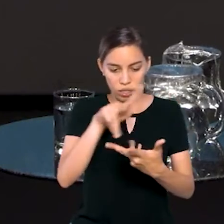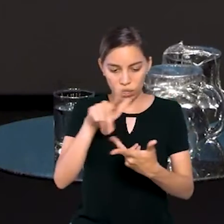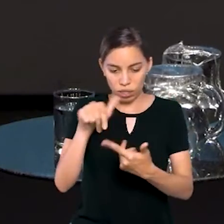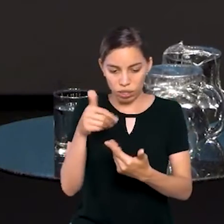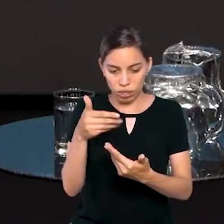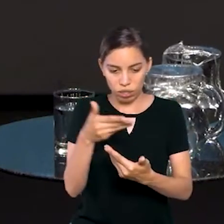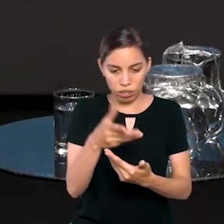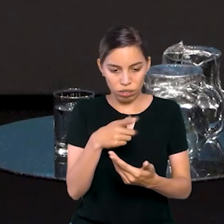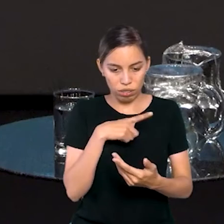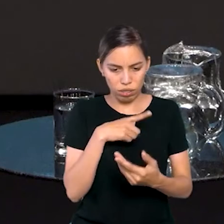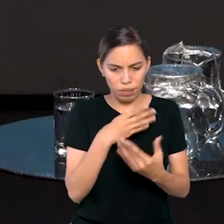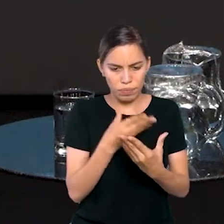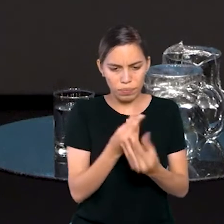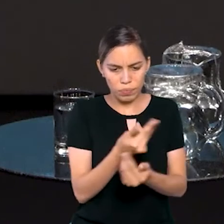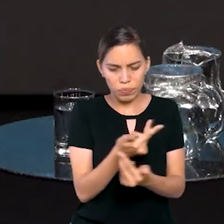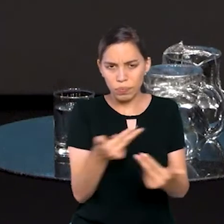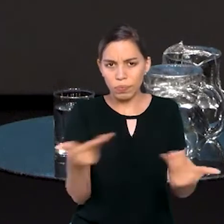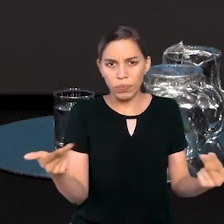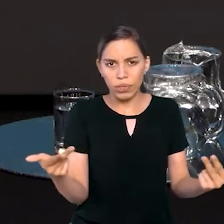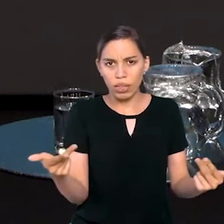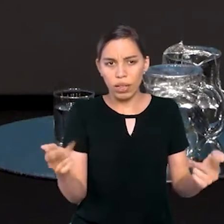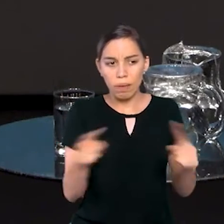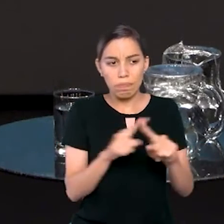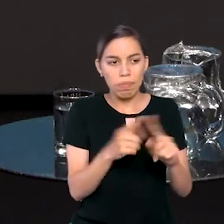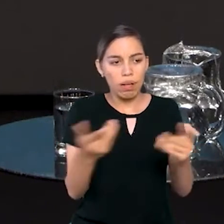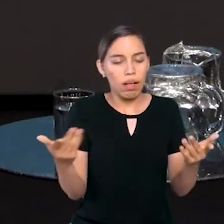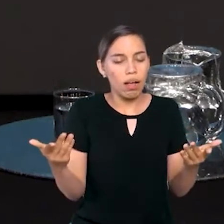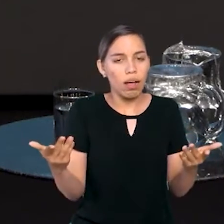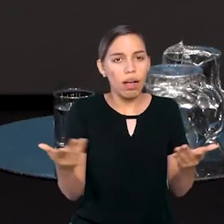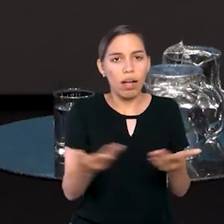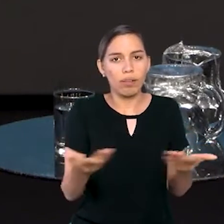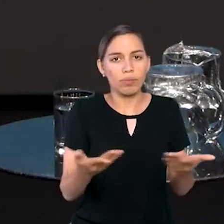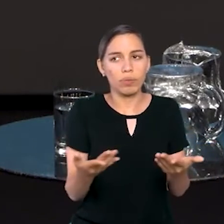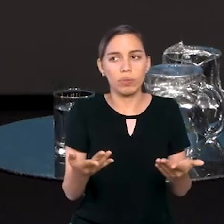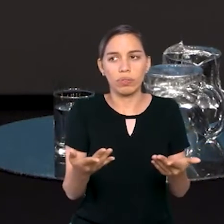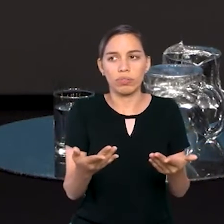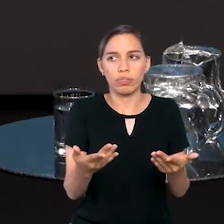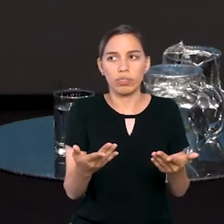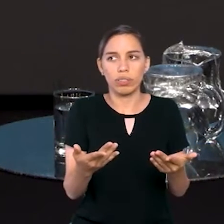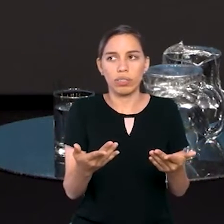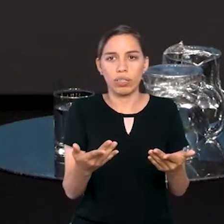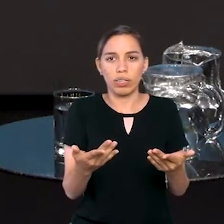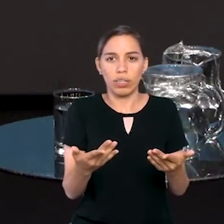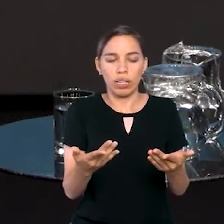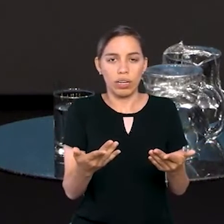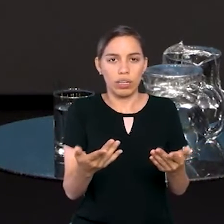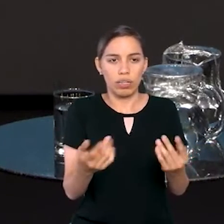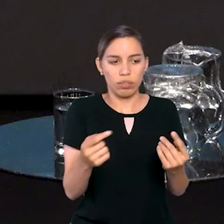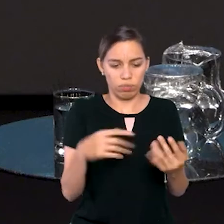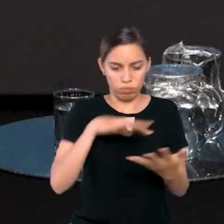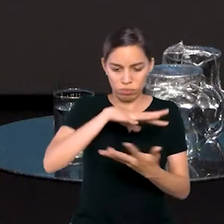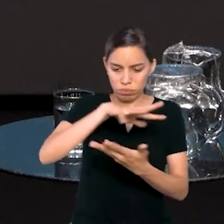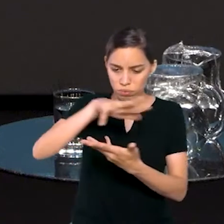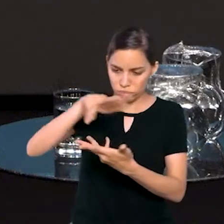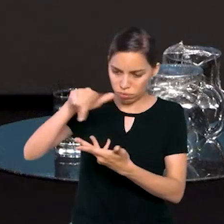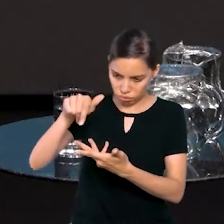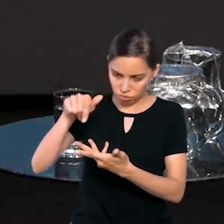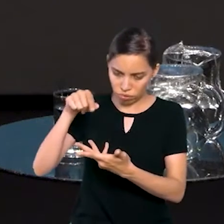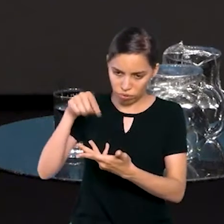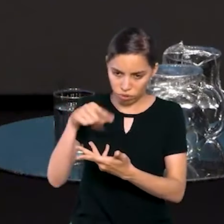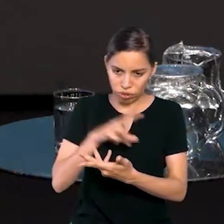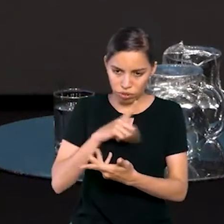nomear direito e que agora alguns chamam de Gaia, organismo da